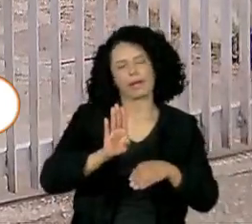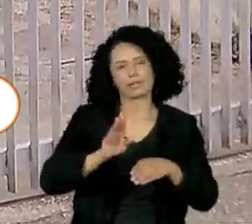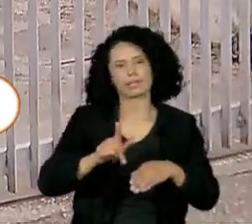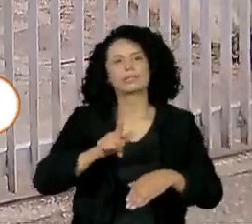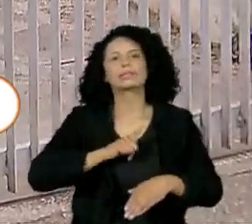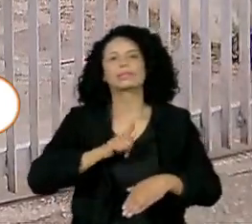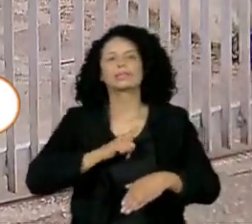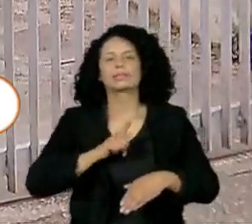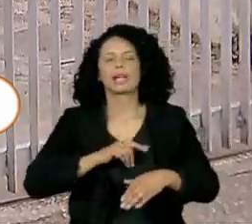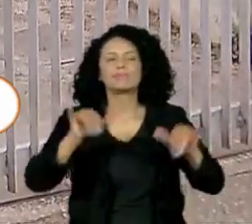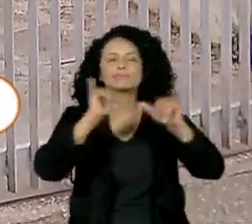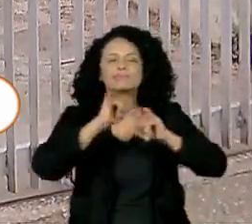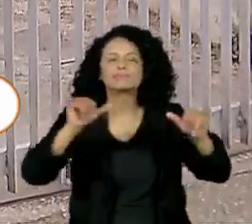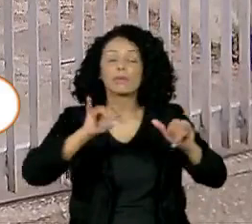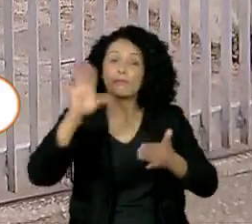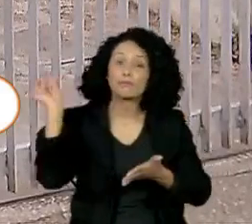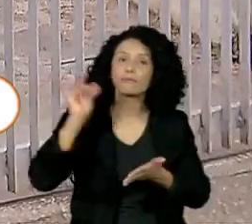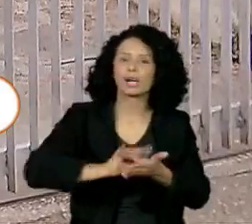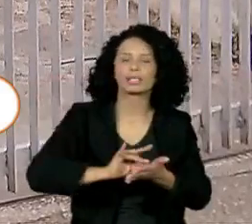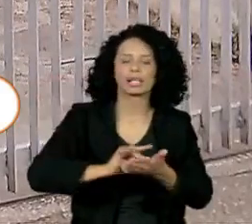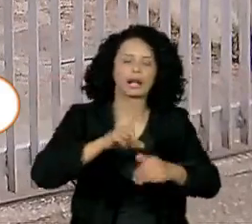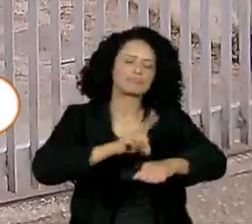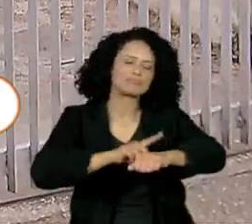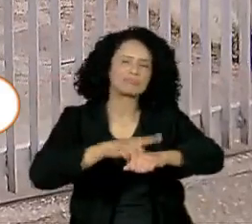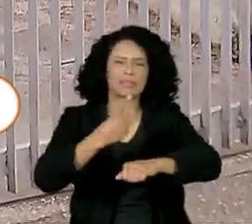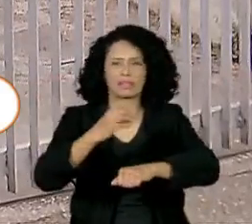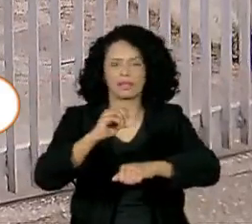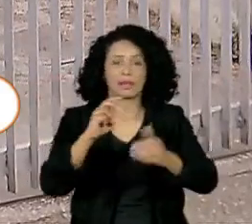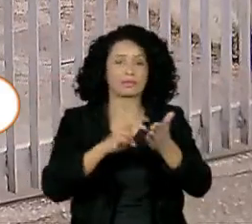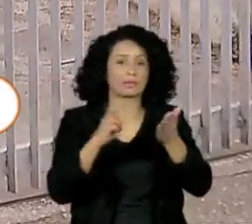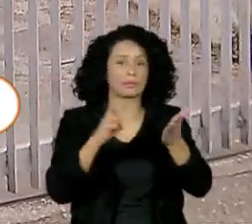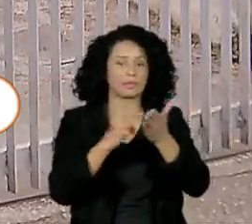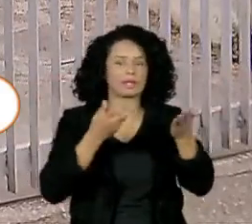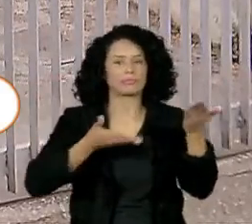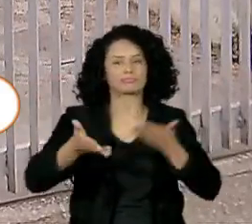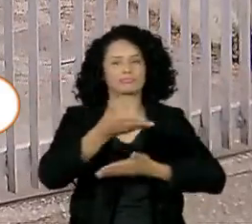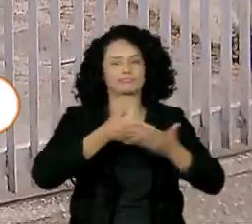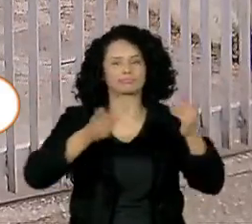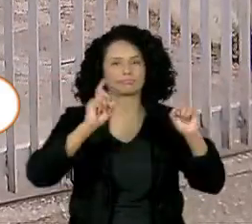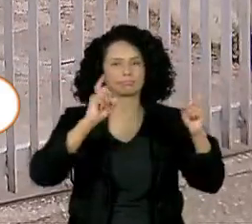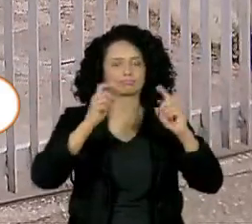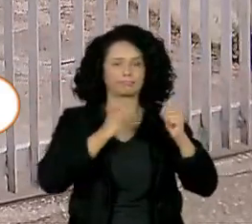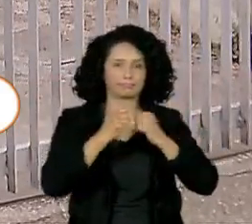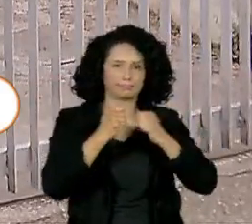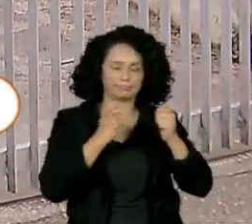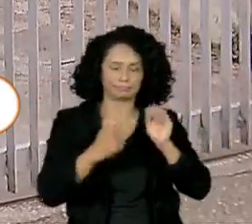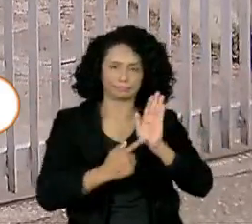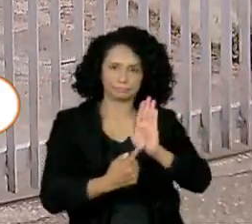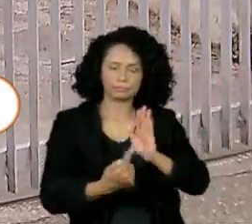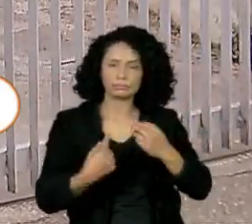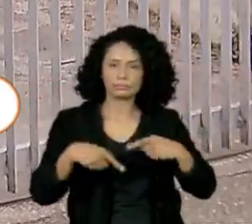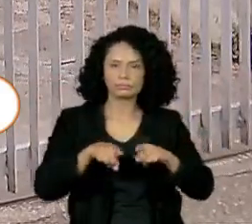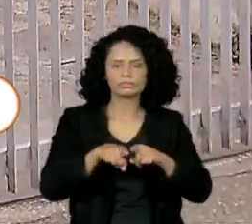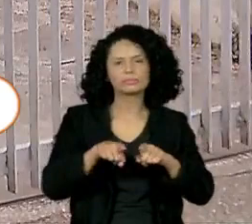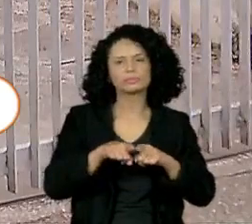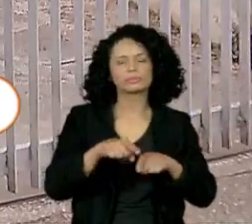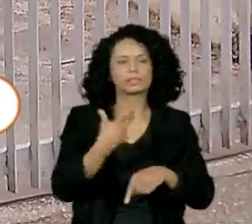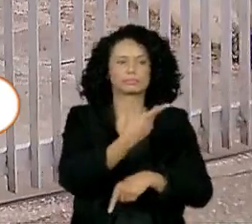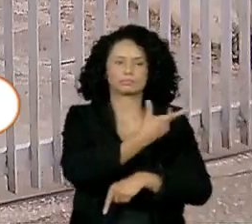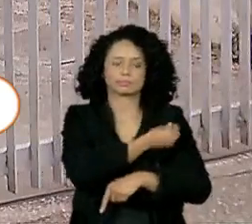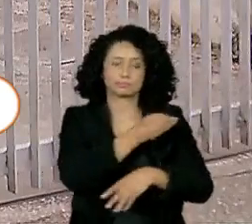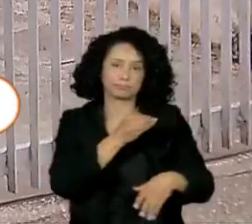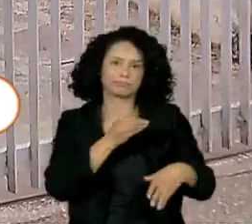oficial deve ser feito daqui a pouco, às 10 da manhã, durante uma coletiva de imprensa. Essa ampliação ocorre em 2 momentos